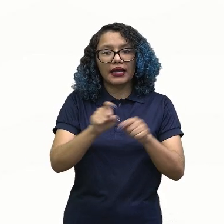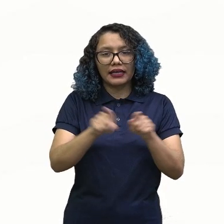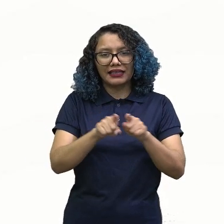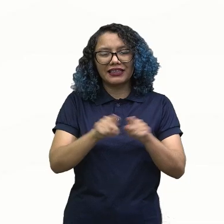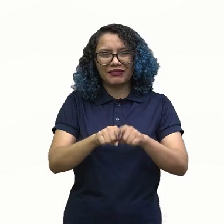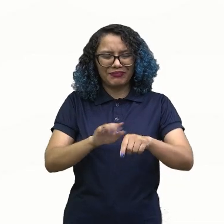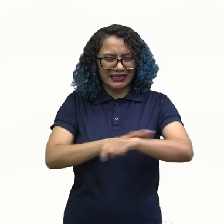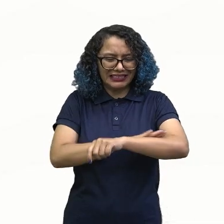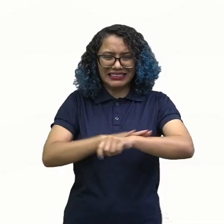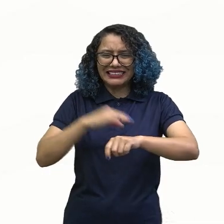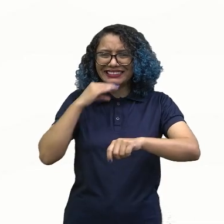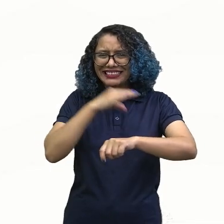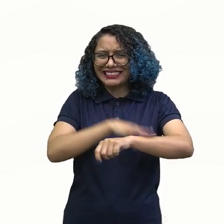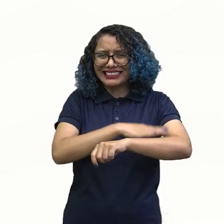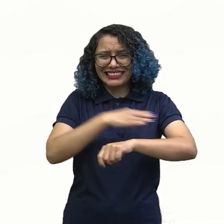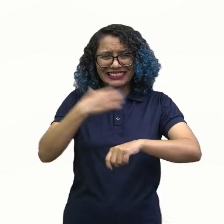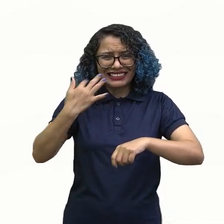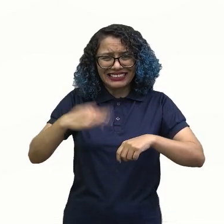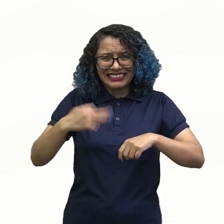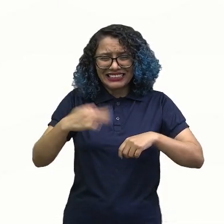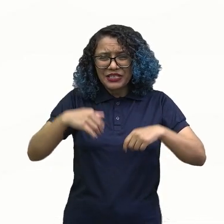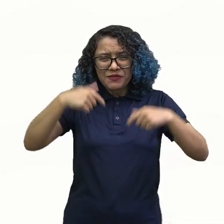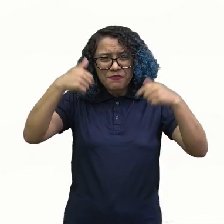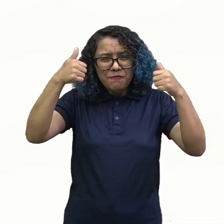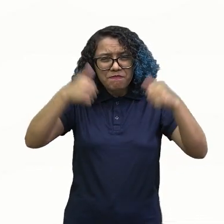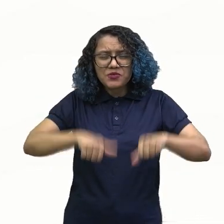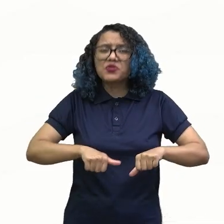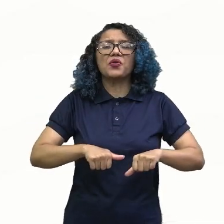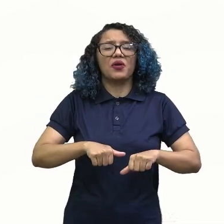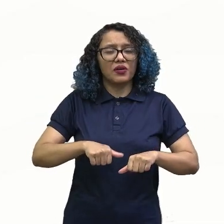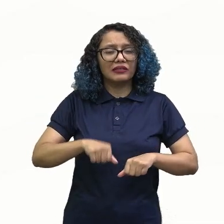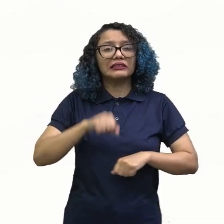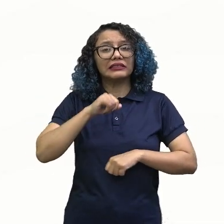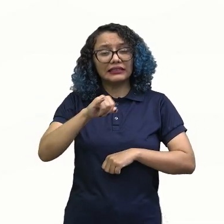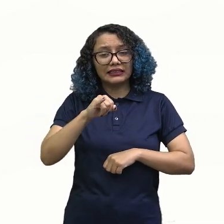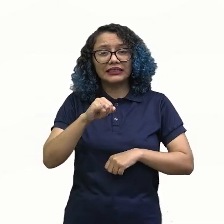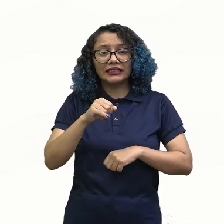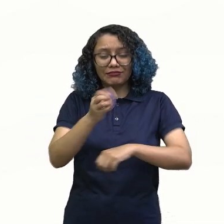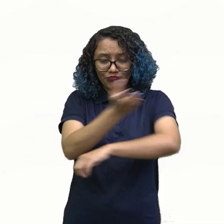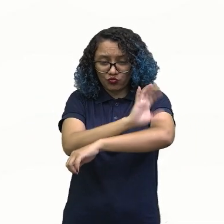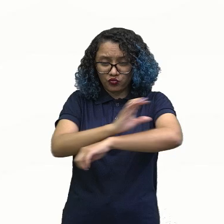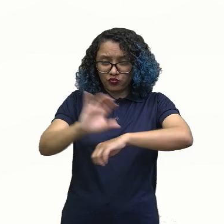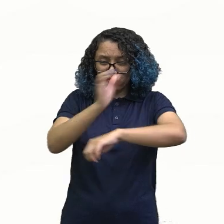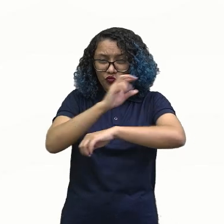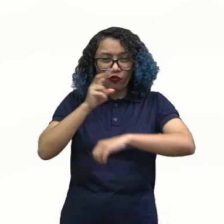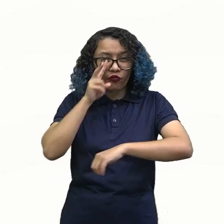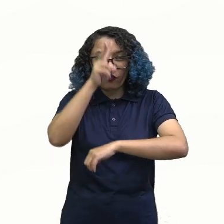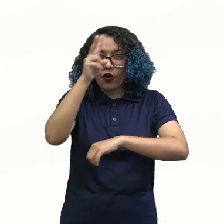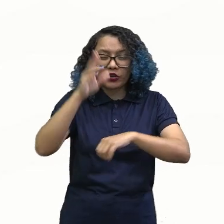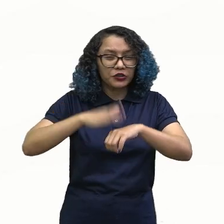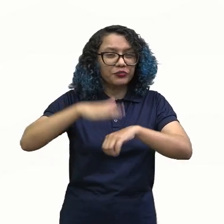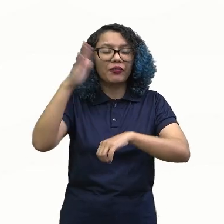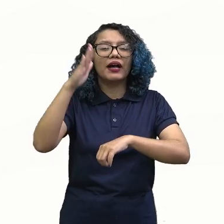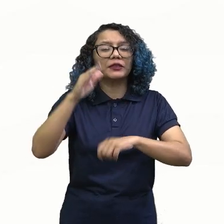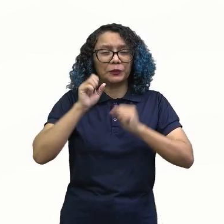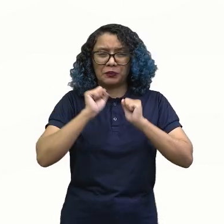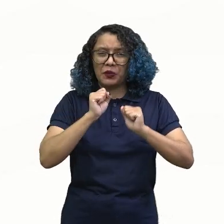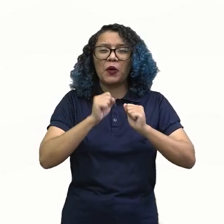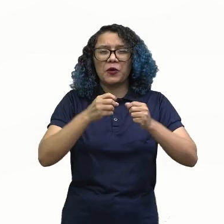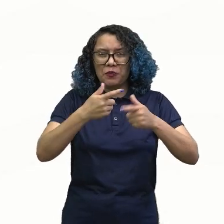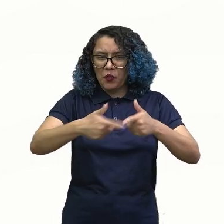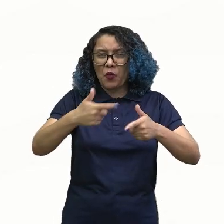queimaduras graves. Então, vejam que quanto maior a minha intensidade de corrente elétrica, ele tem esse